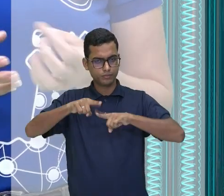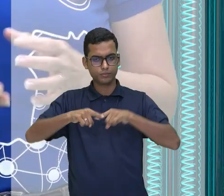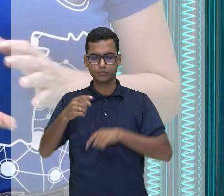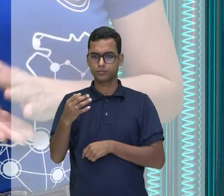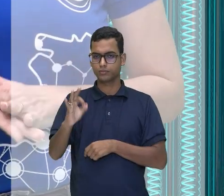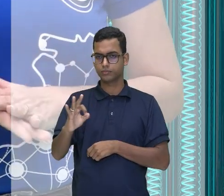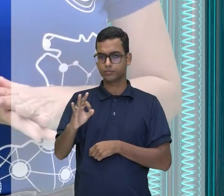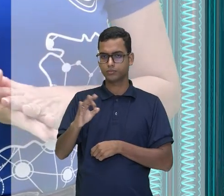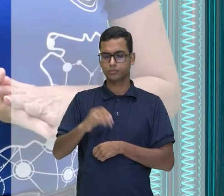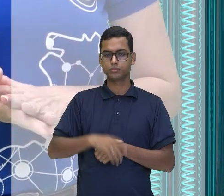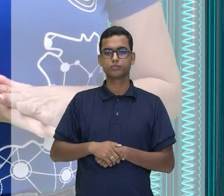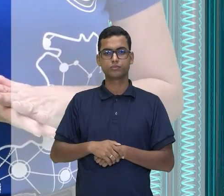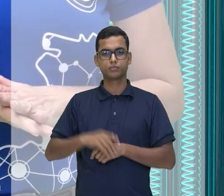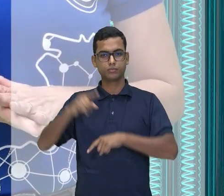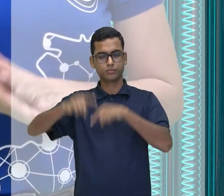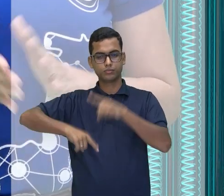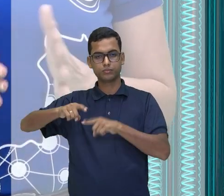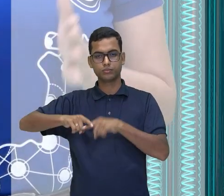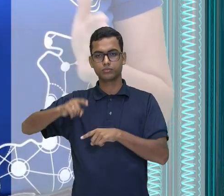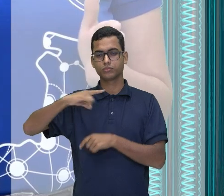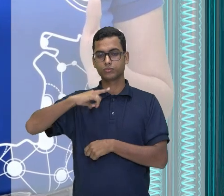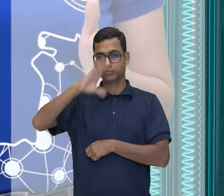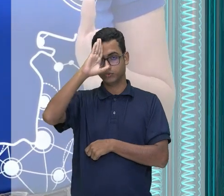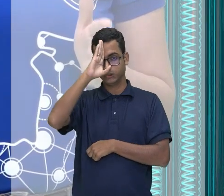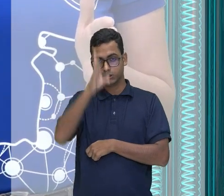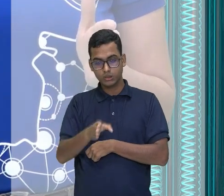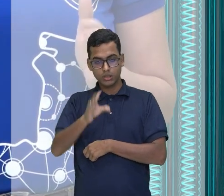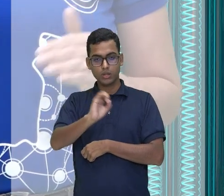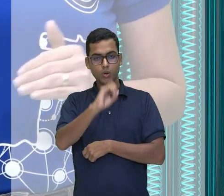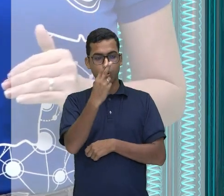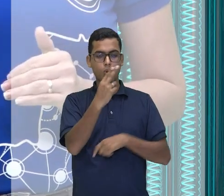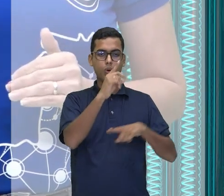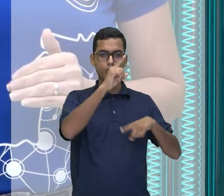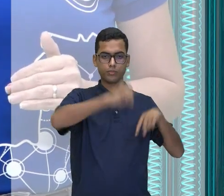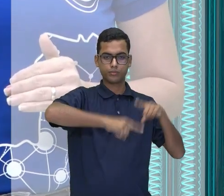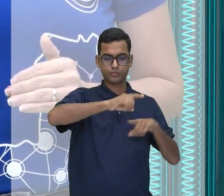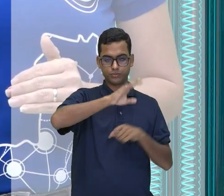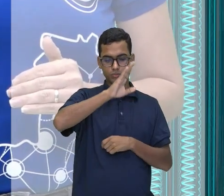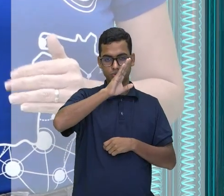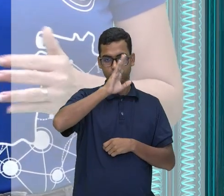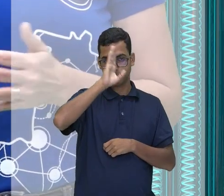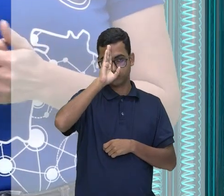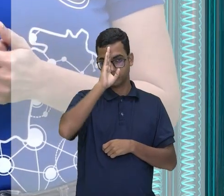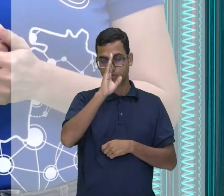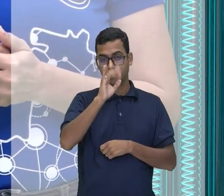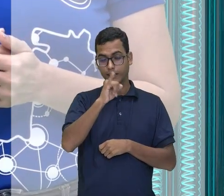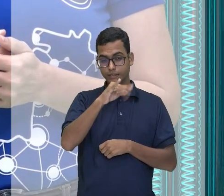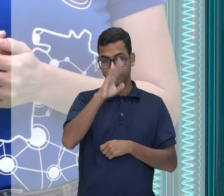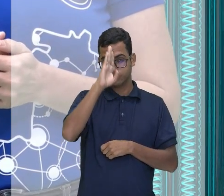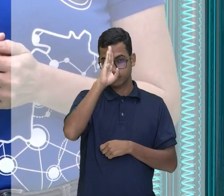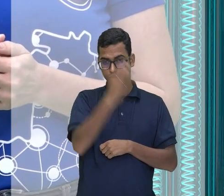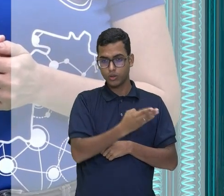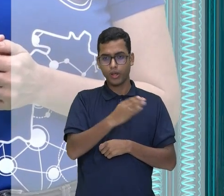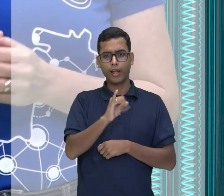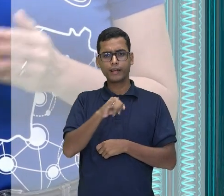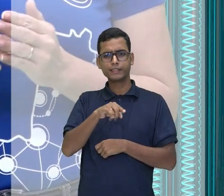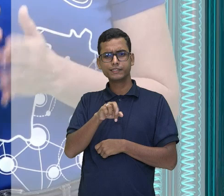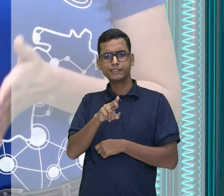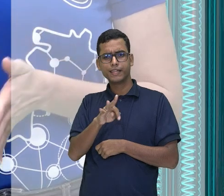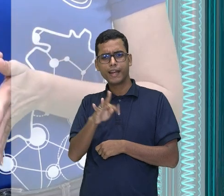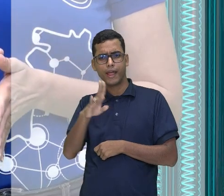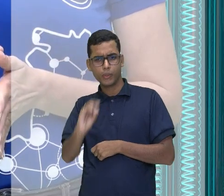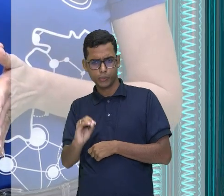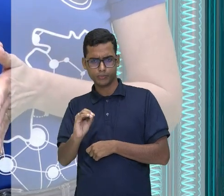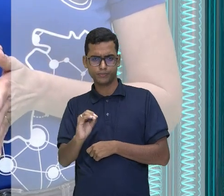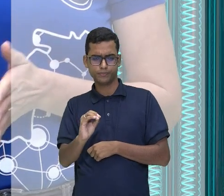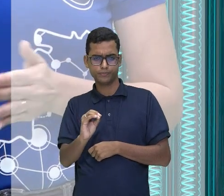objeto direto ou objeto indireto. Então, a posição deles é sempre depois do verbo, right?